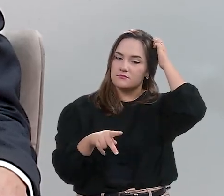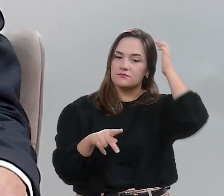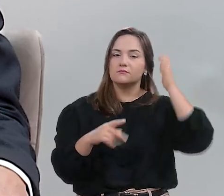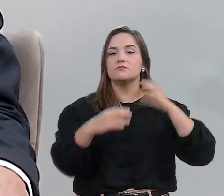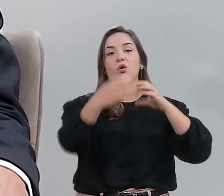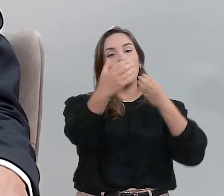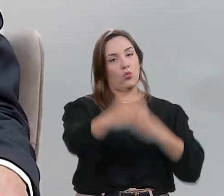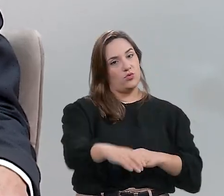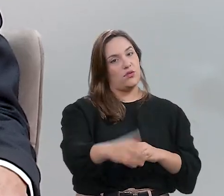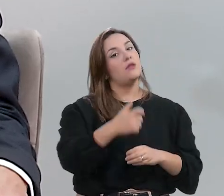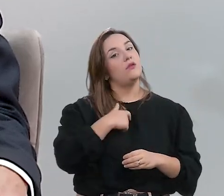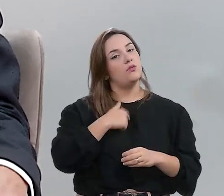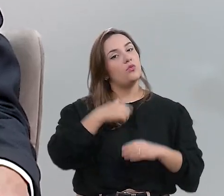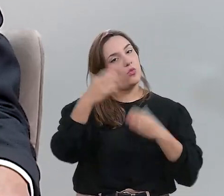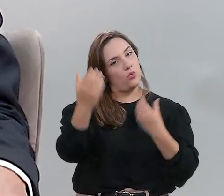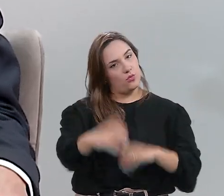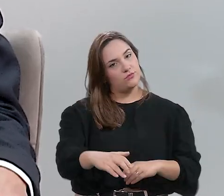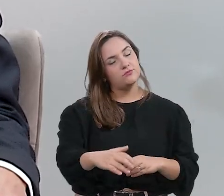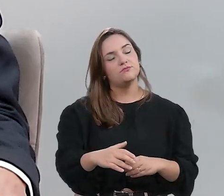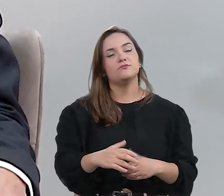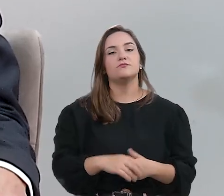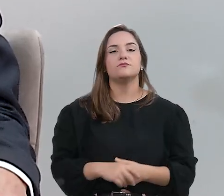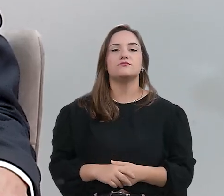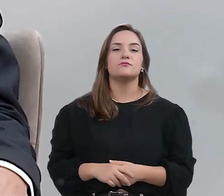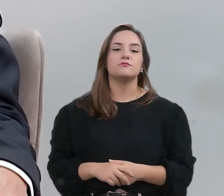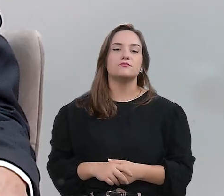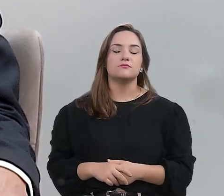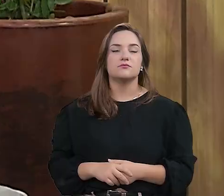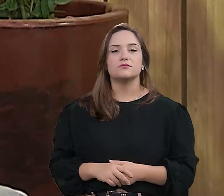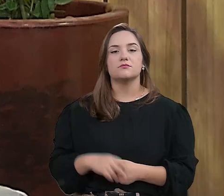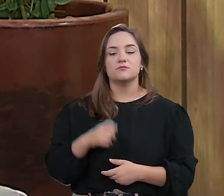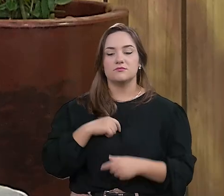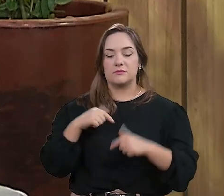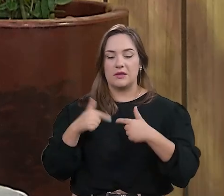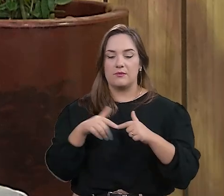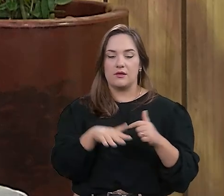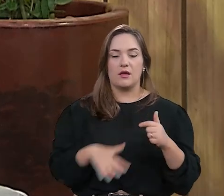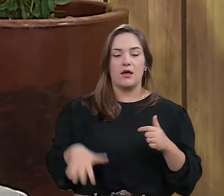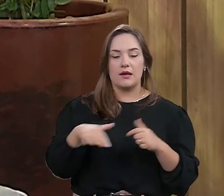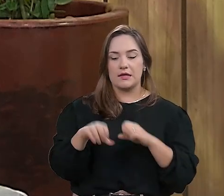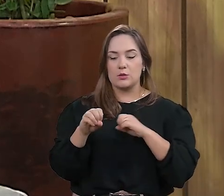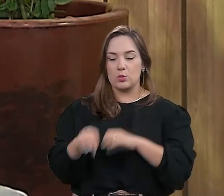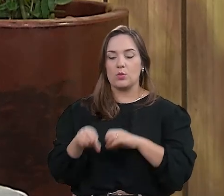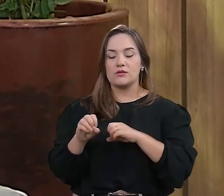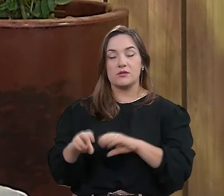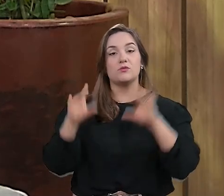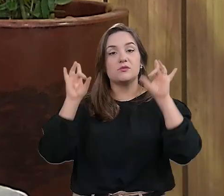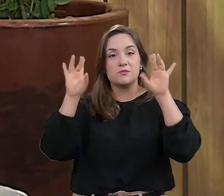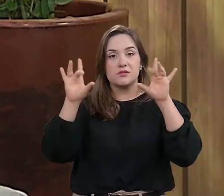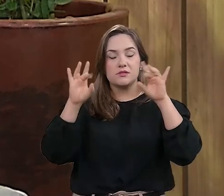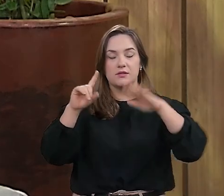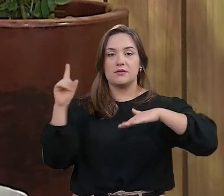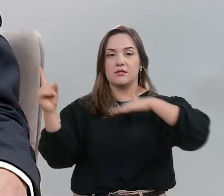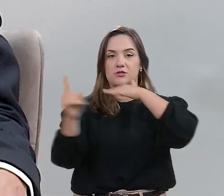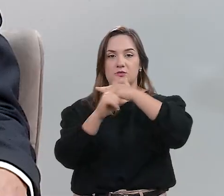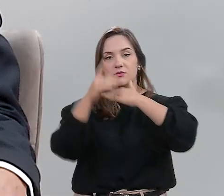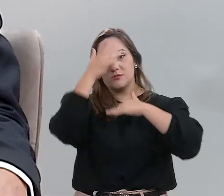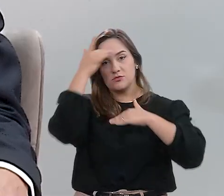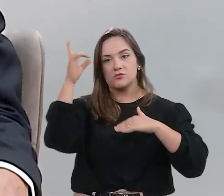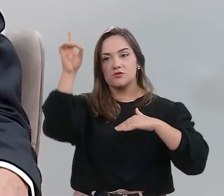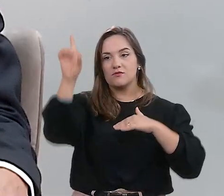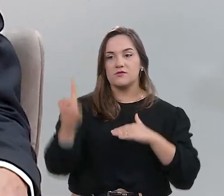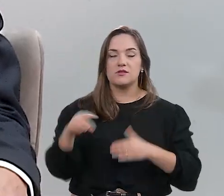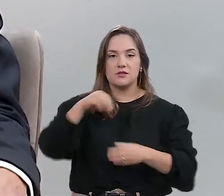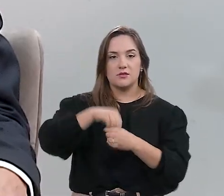né, concursado que eu sou, eu trabalhei na área da educação especial, o atendimento às crianças